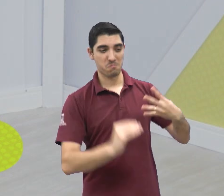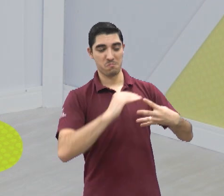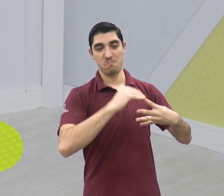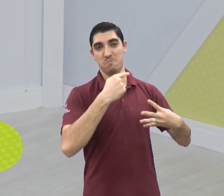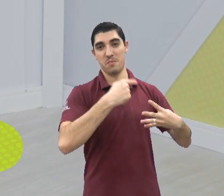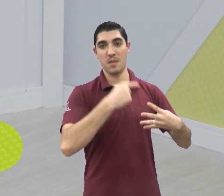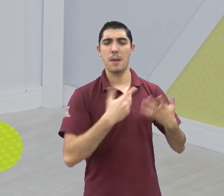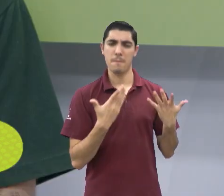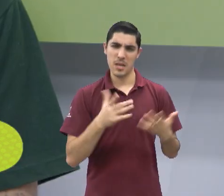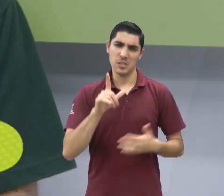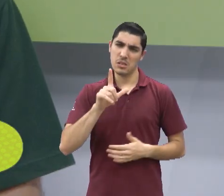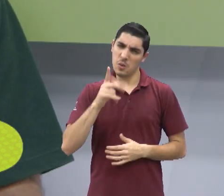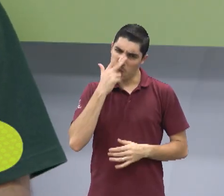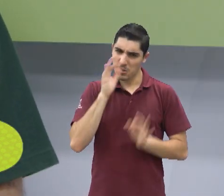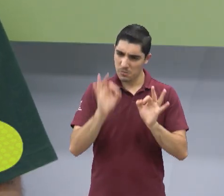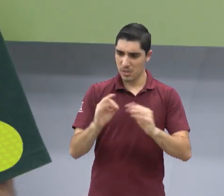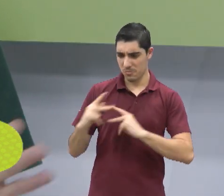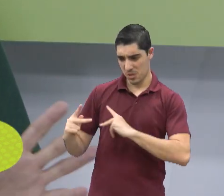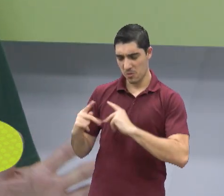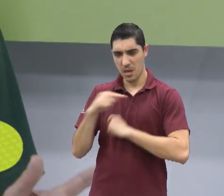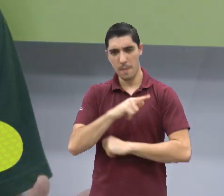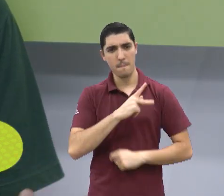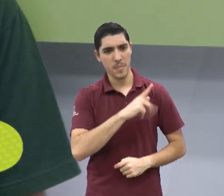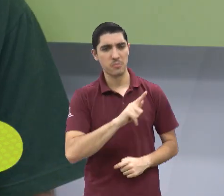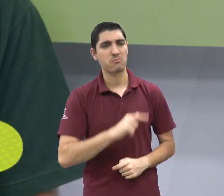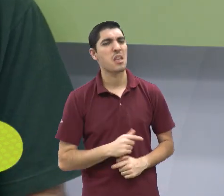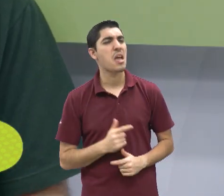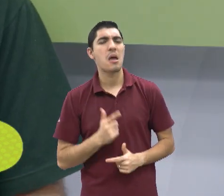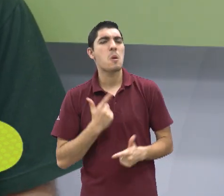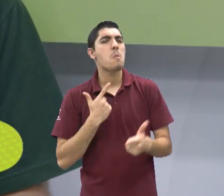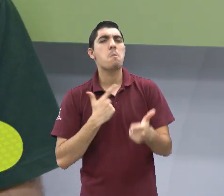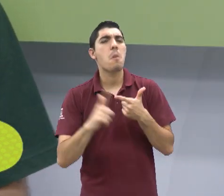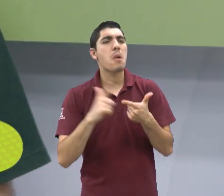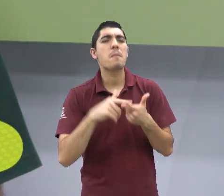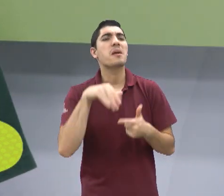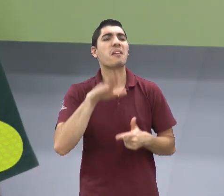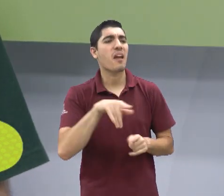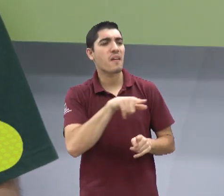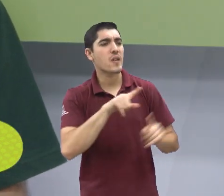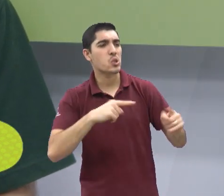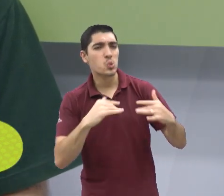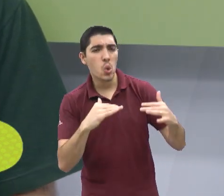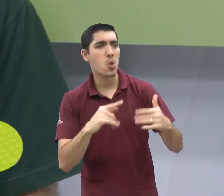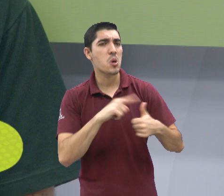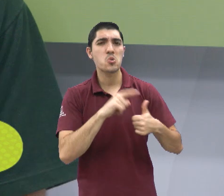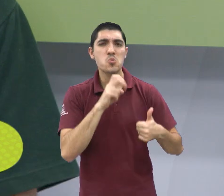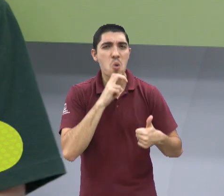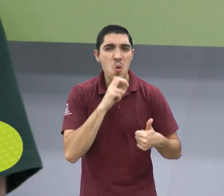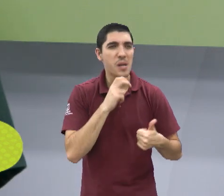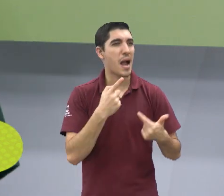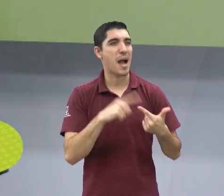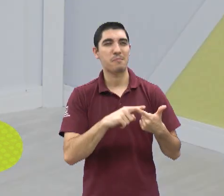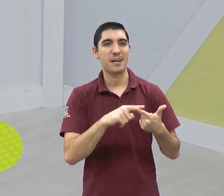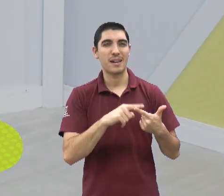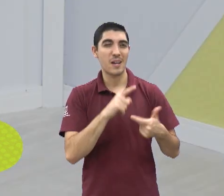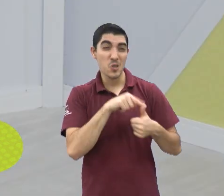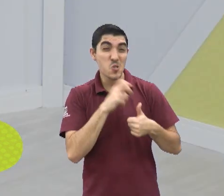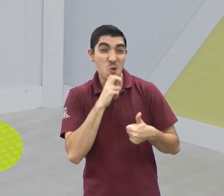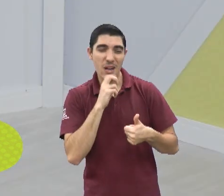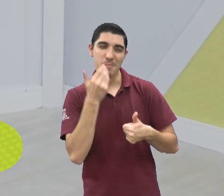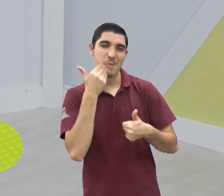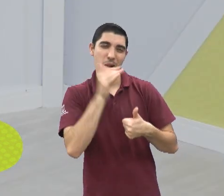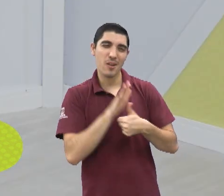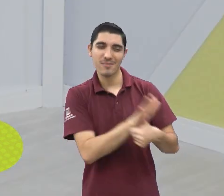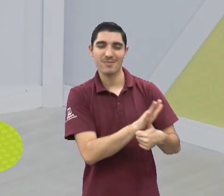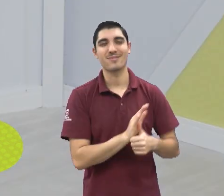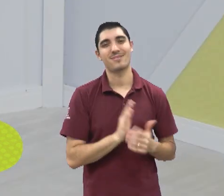São José e Praia Grande, Brunão. Quem vier não tem como escolher adversário. Não sendo Sorocaba pela frente logo de cara, pode ser qualquer um. O Sorocaba que está jogando